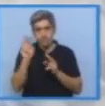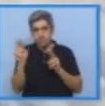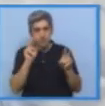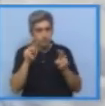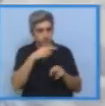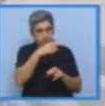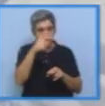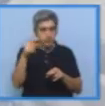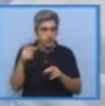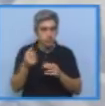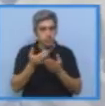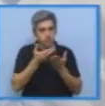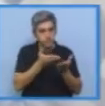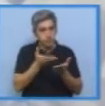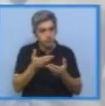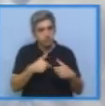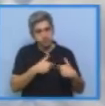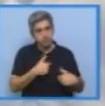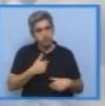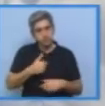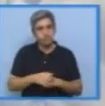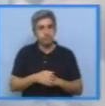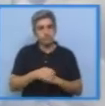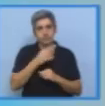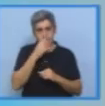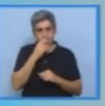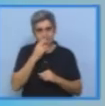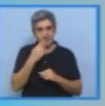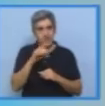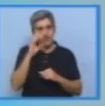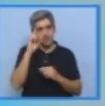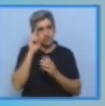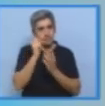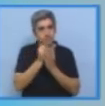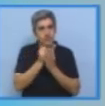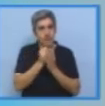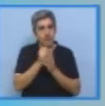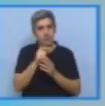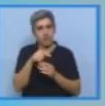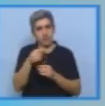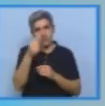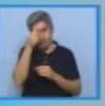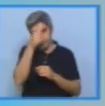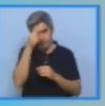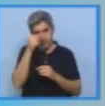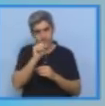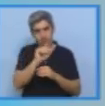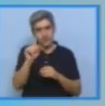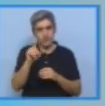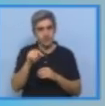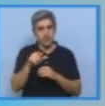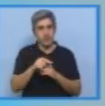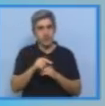e que acorre com a sua generosidade. Mensagens que, por certo, vão marcar as celebrações deste domingo, nomeadamente a vossa